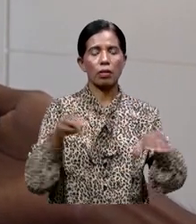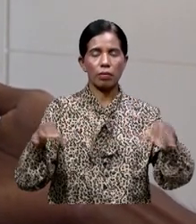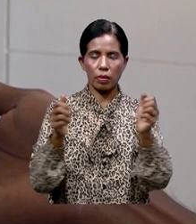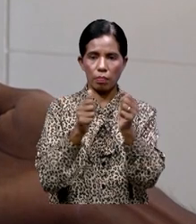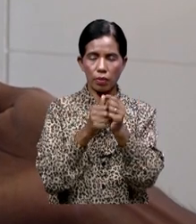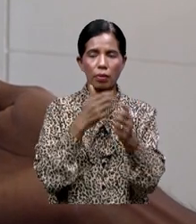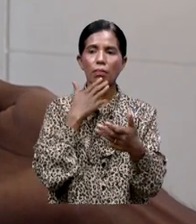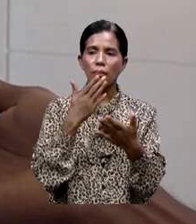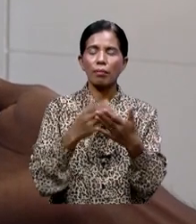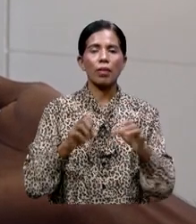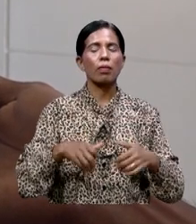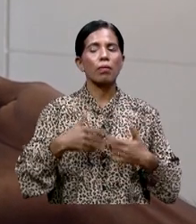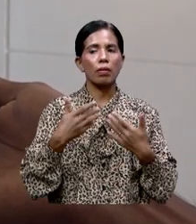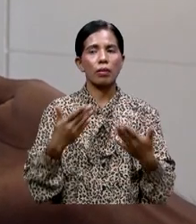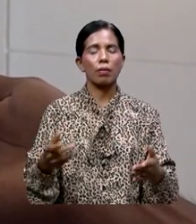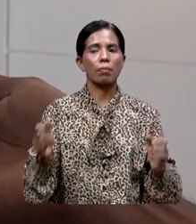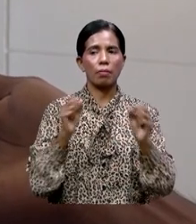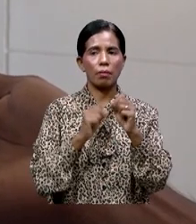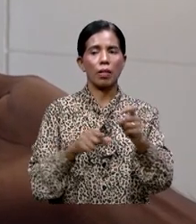a tu, quem sabe ele atinge